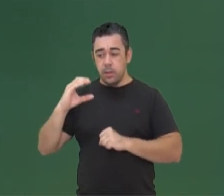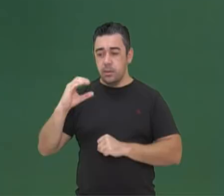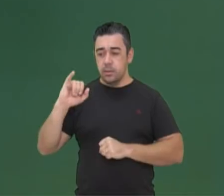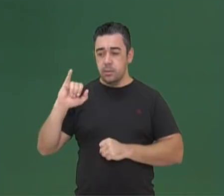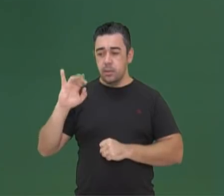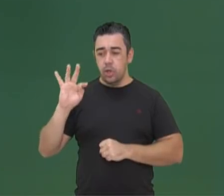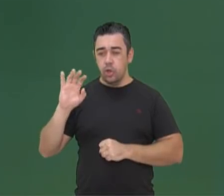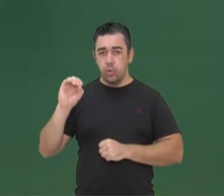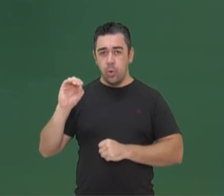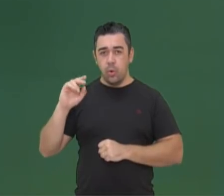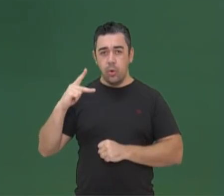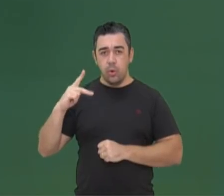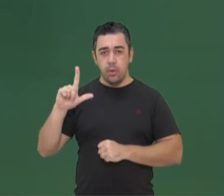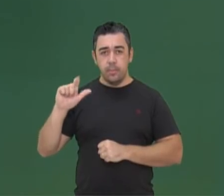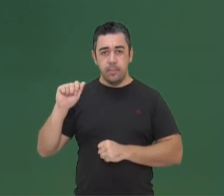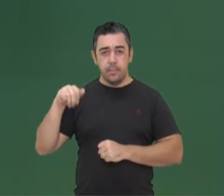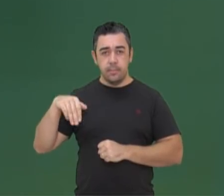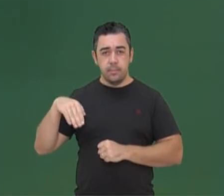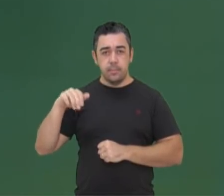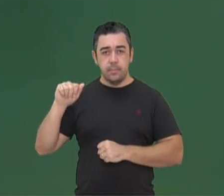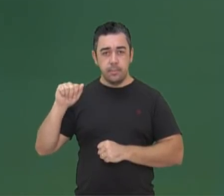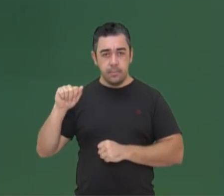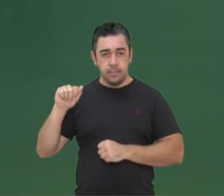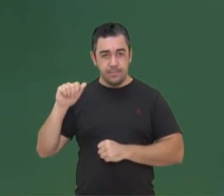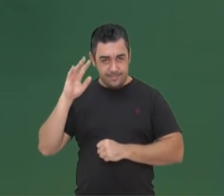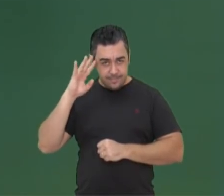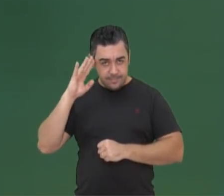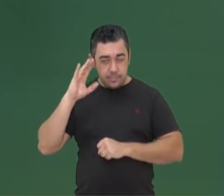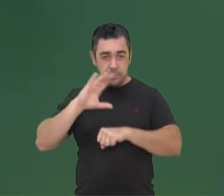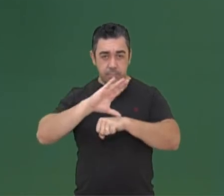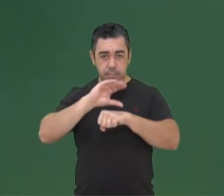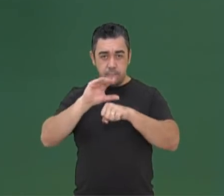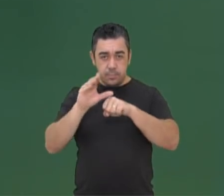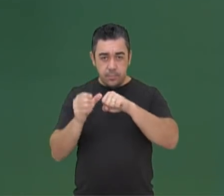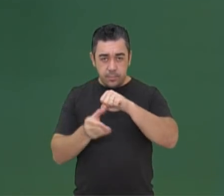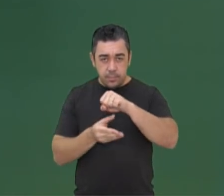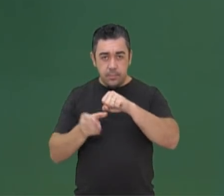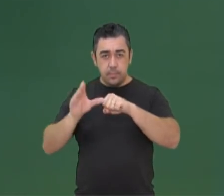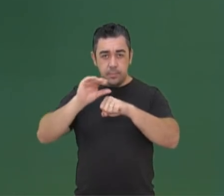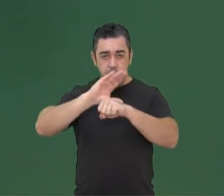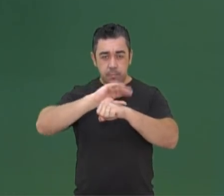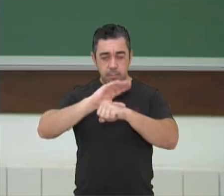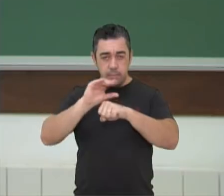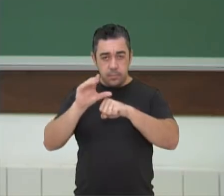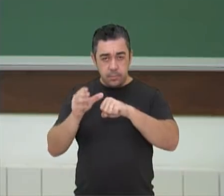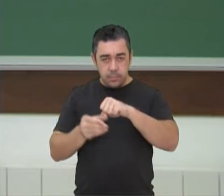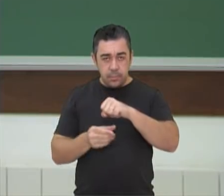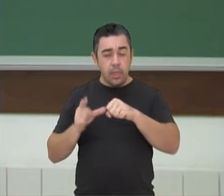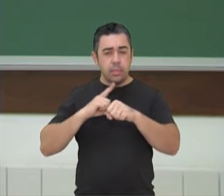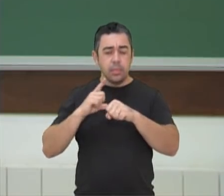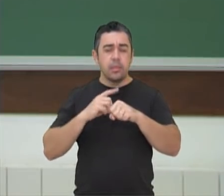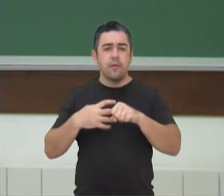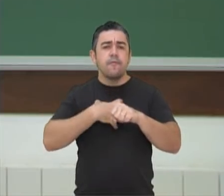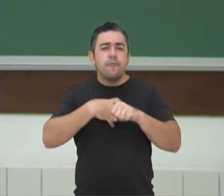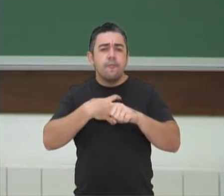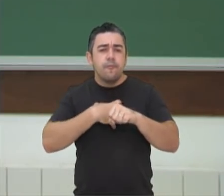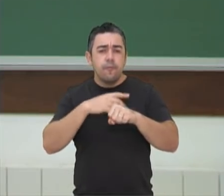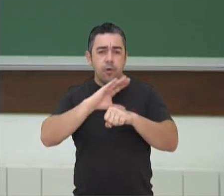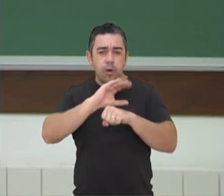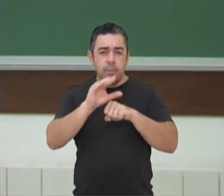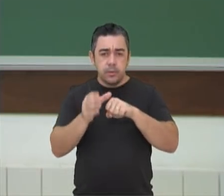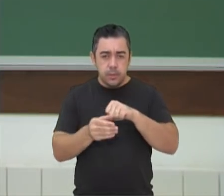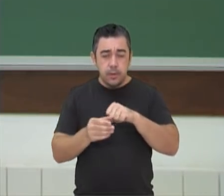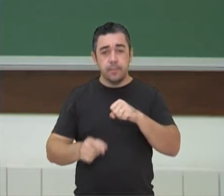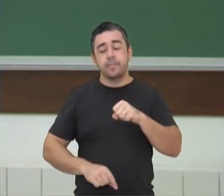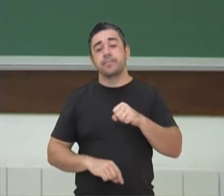de citoplasma. E essa substância preenche a célula, dá formato para essa célula.